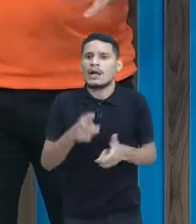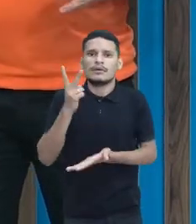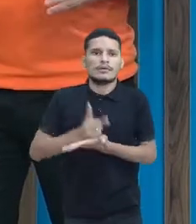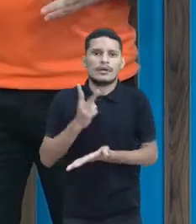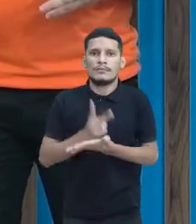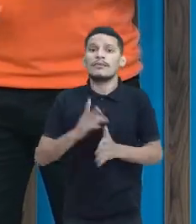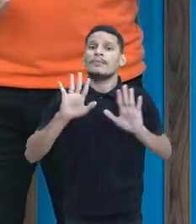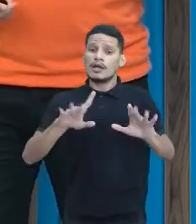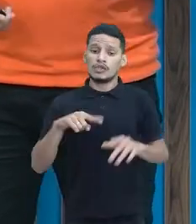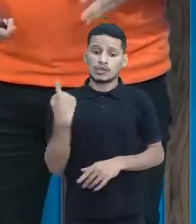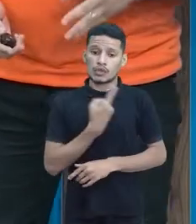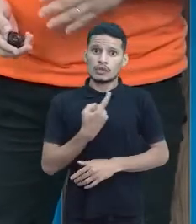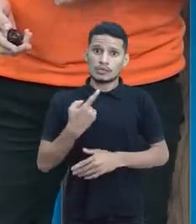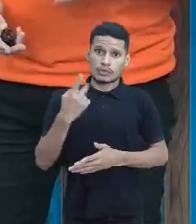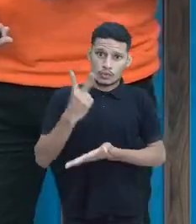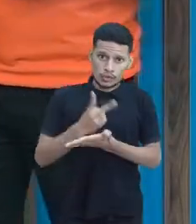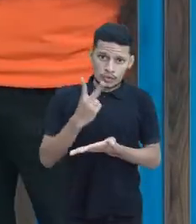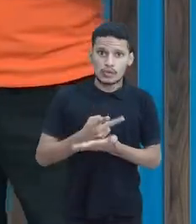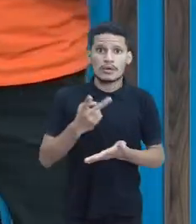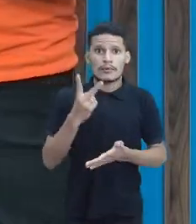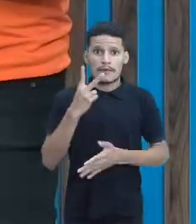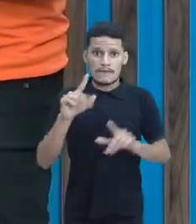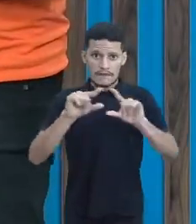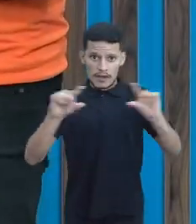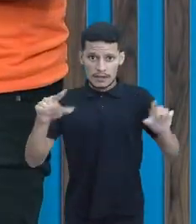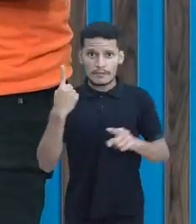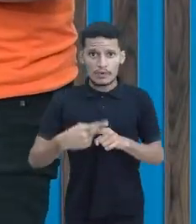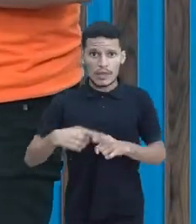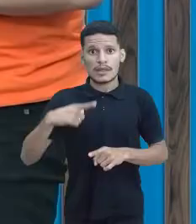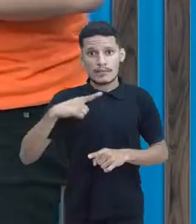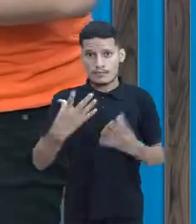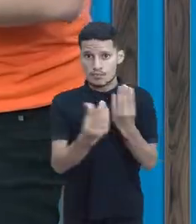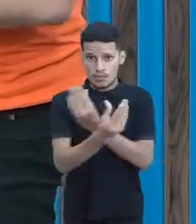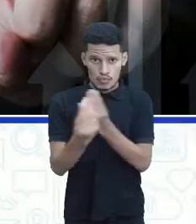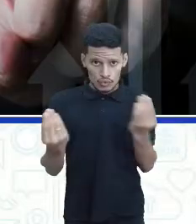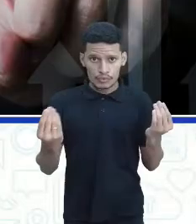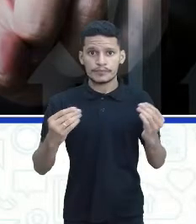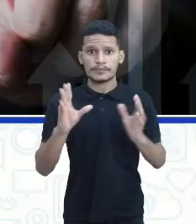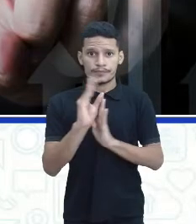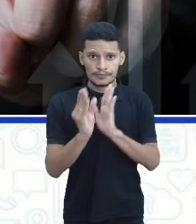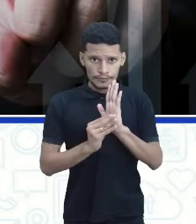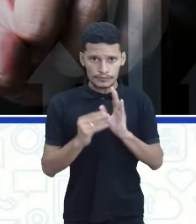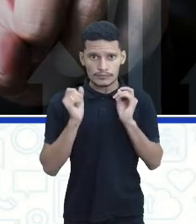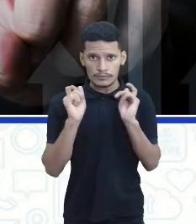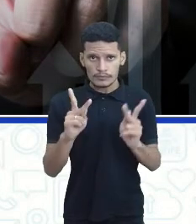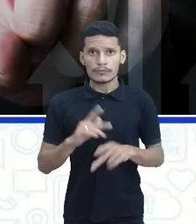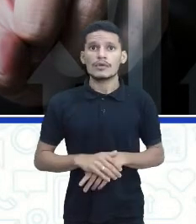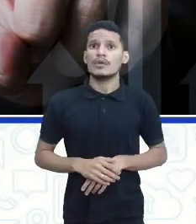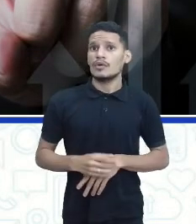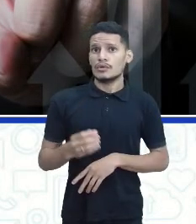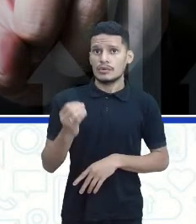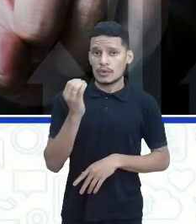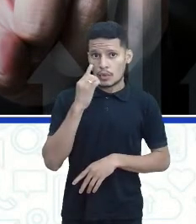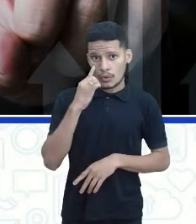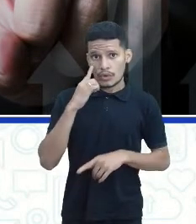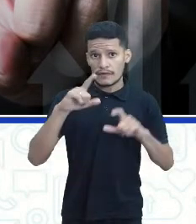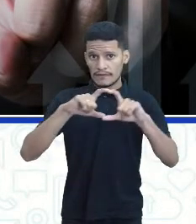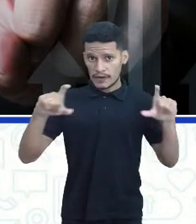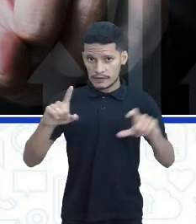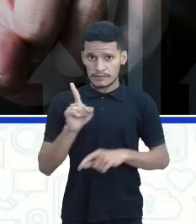aqui com essas frases, que a gente tem muita coisa de efeito hoje para vocês, tá bom? Então, percebe esse daqui. Opportunity is missed